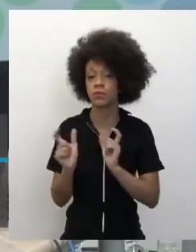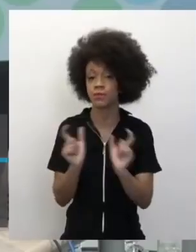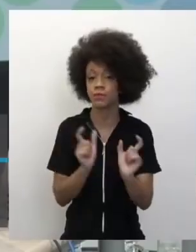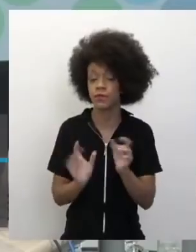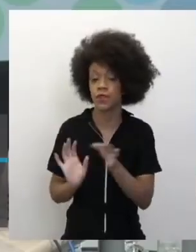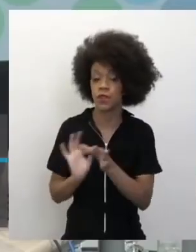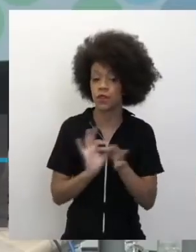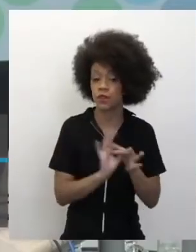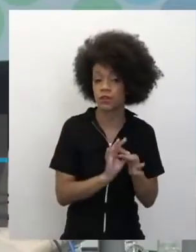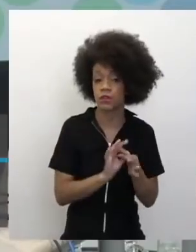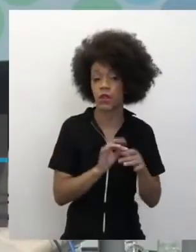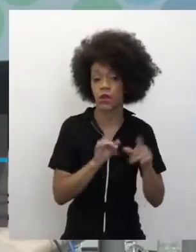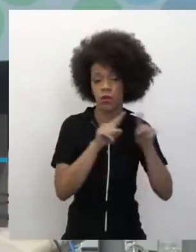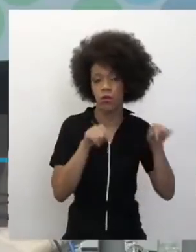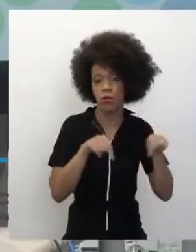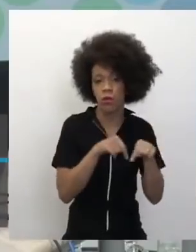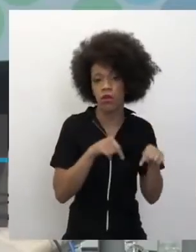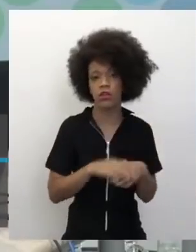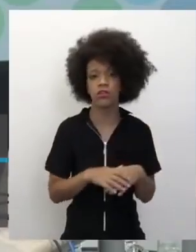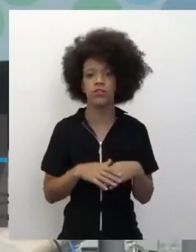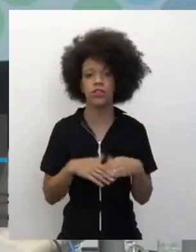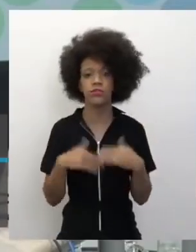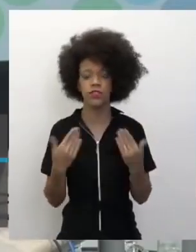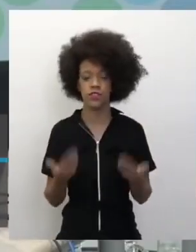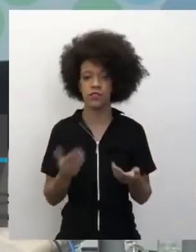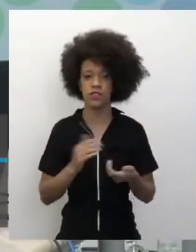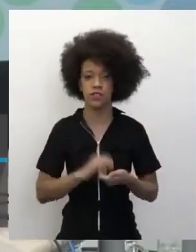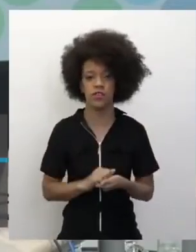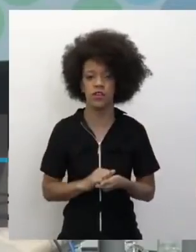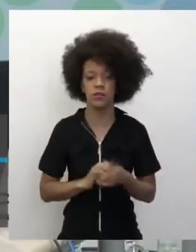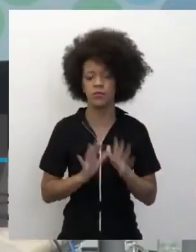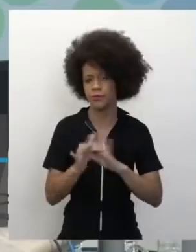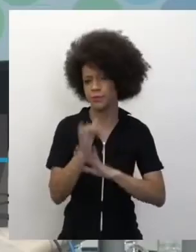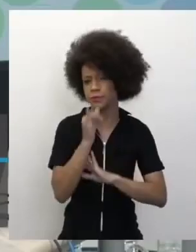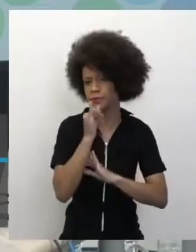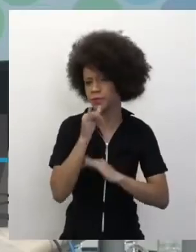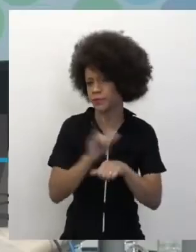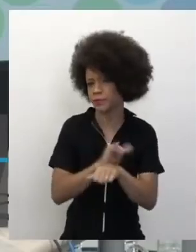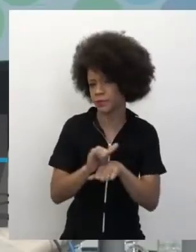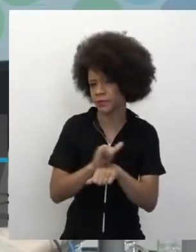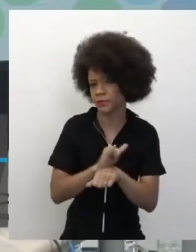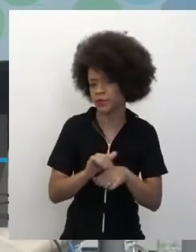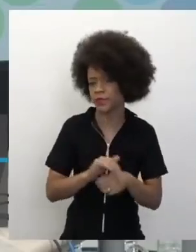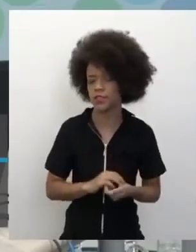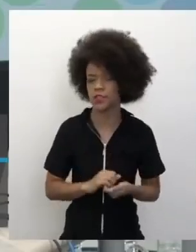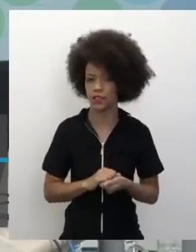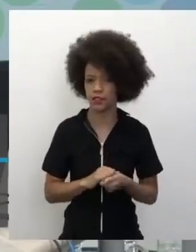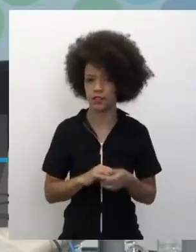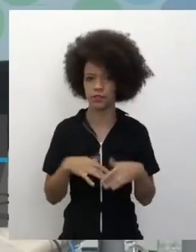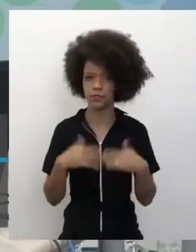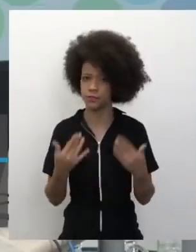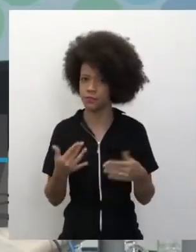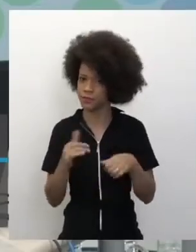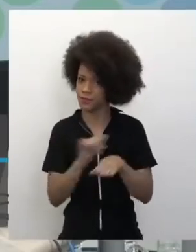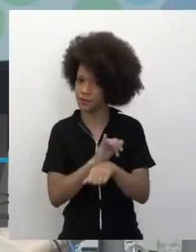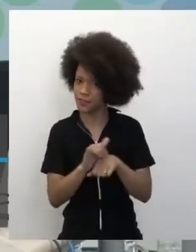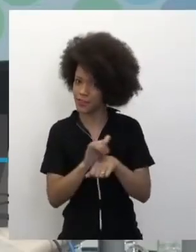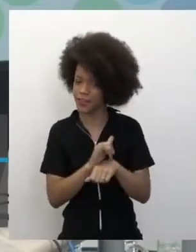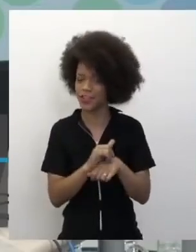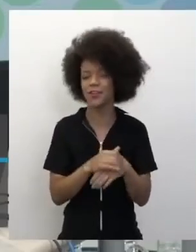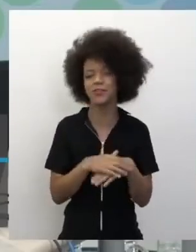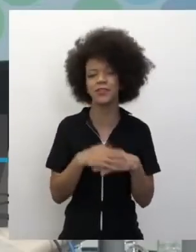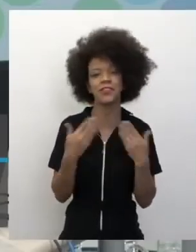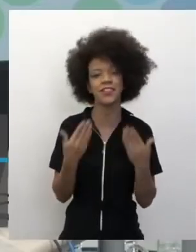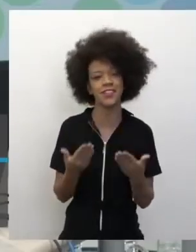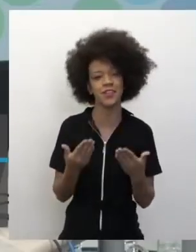ligadas ao escritório. Então, por exemplo, que estratégia vocês estão utilizando aí para fazer essa